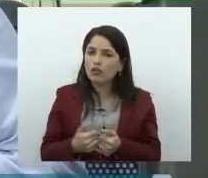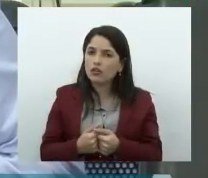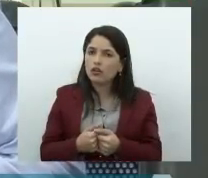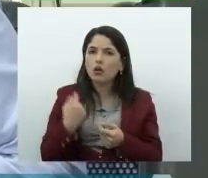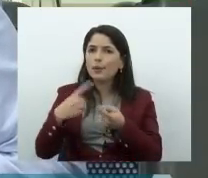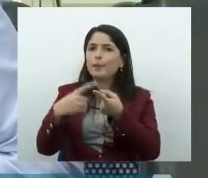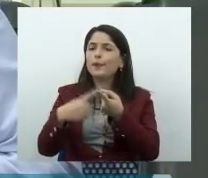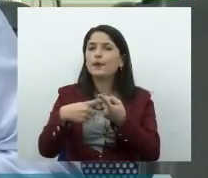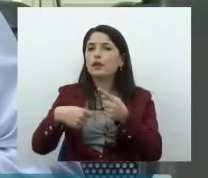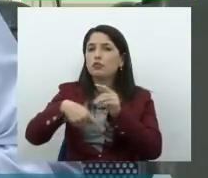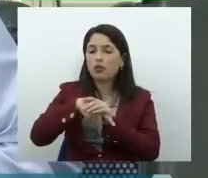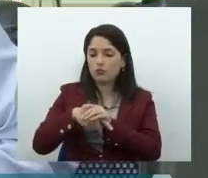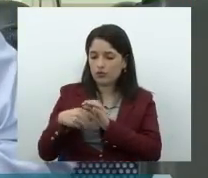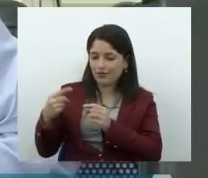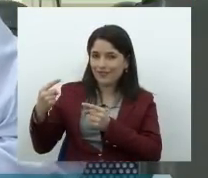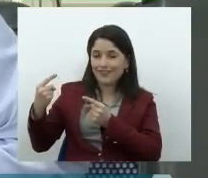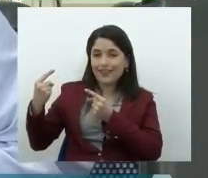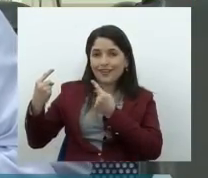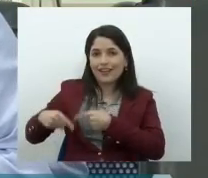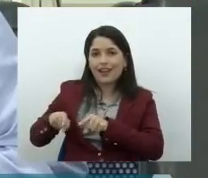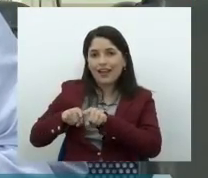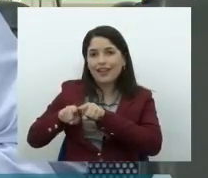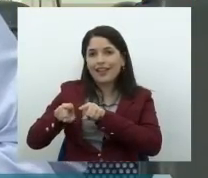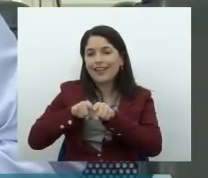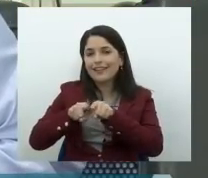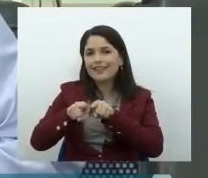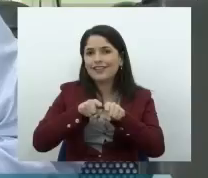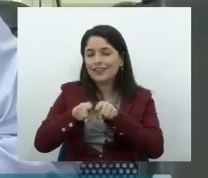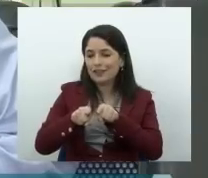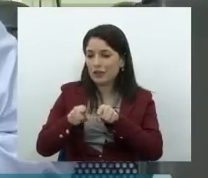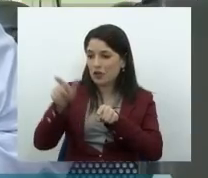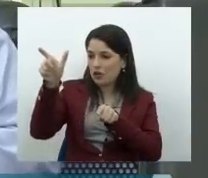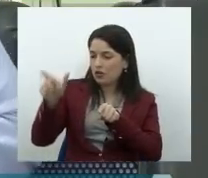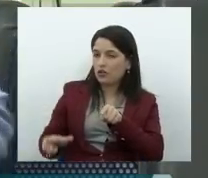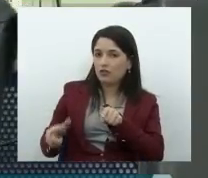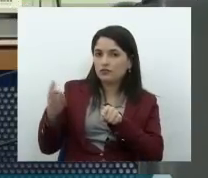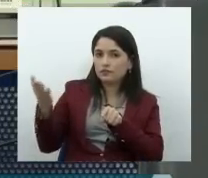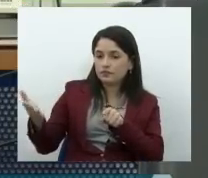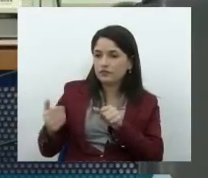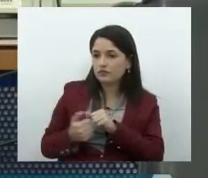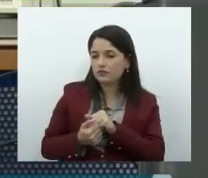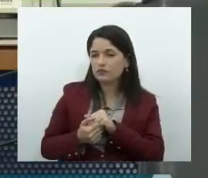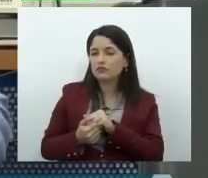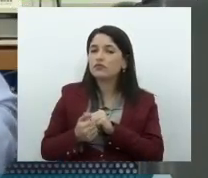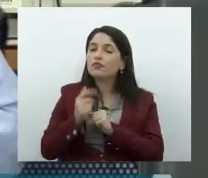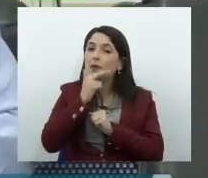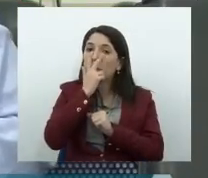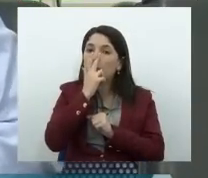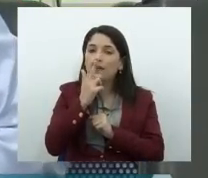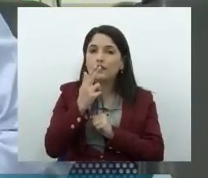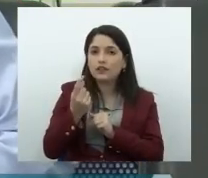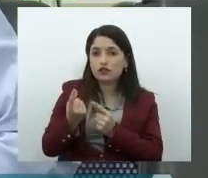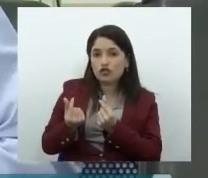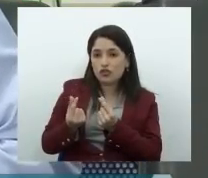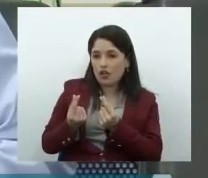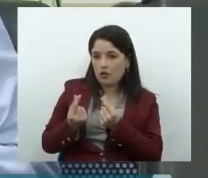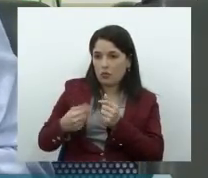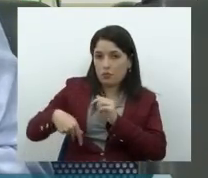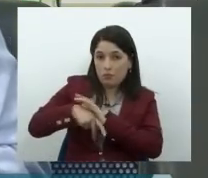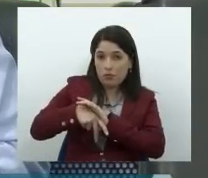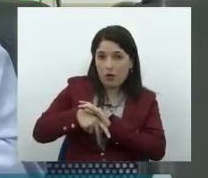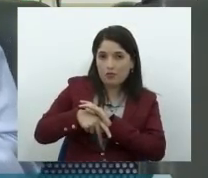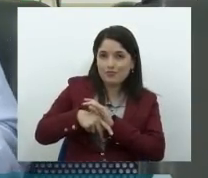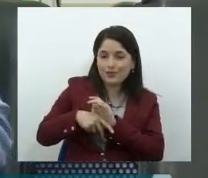uma eleição onde adversários nossos, candidato Guti, não usam o seu dinheiro próprio, usam o dinheiro